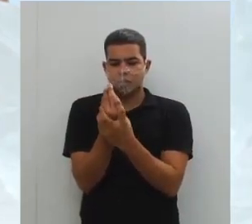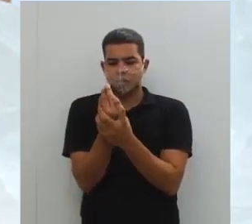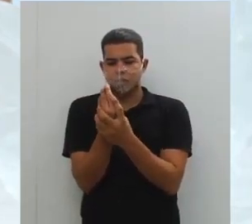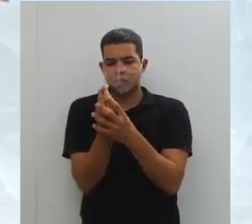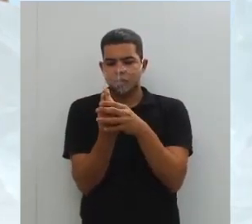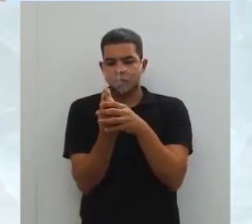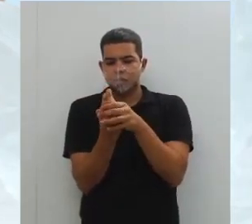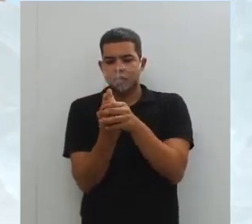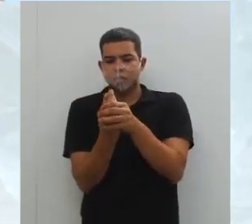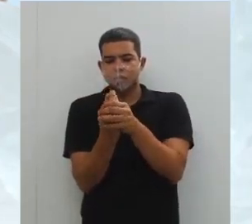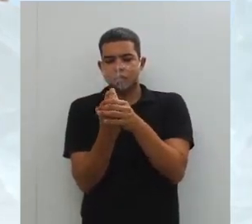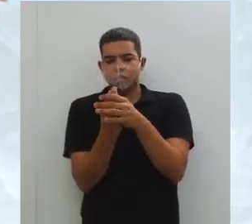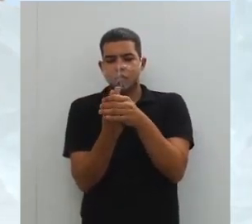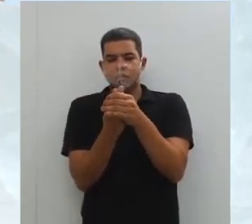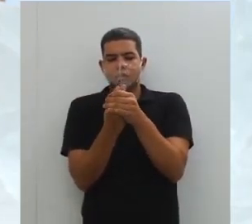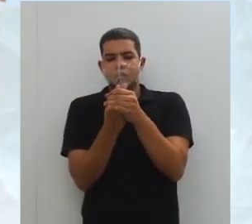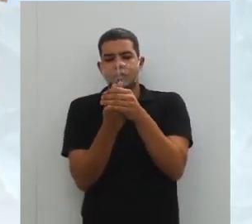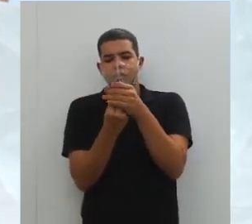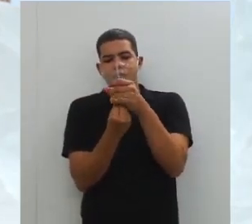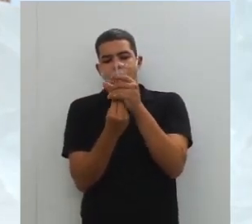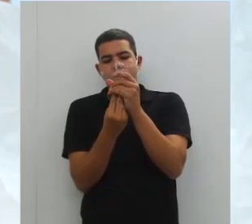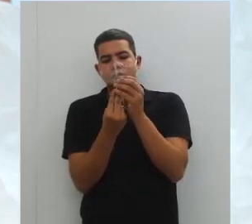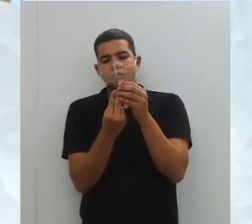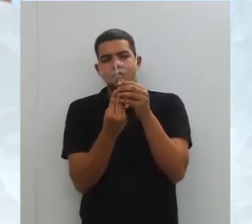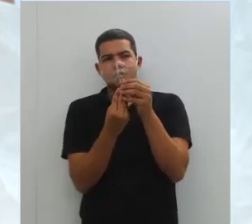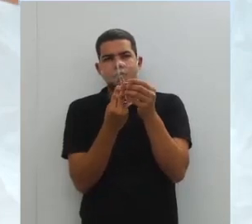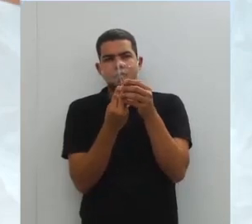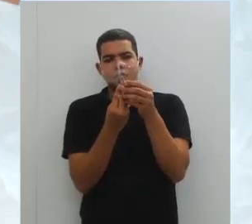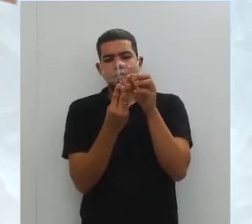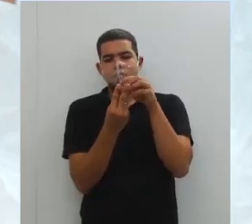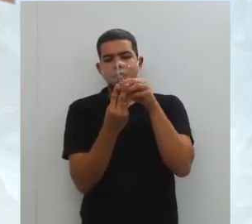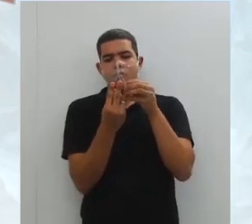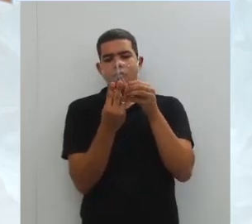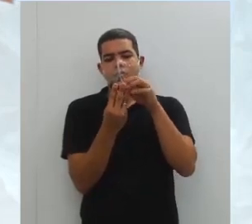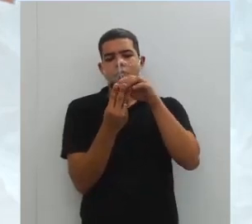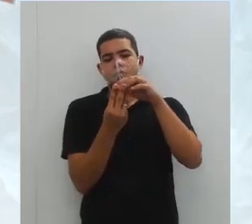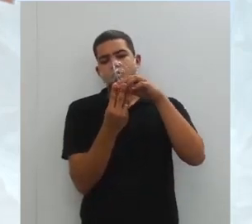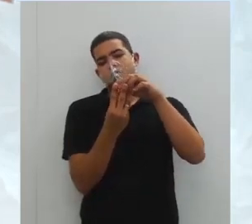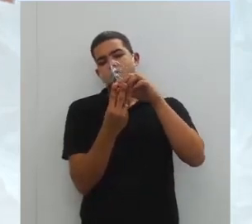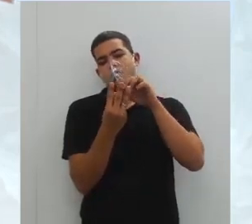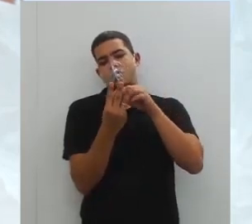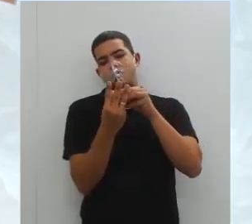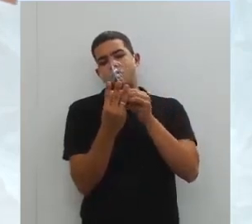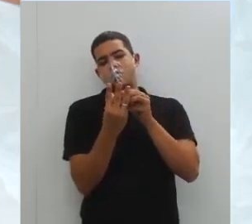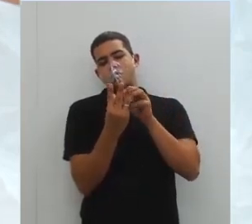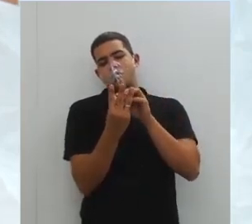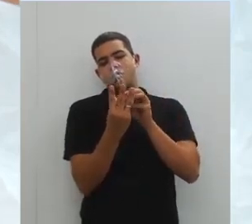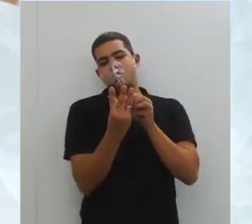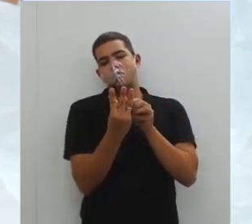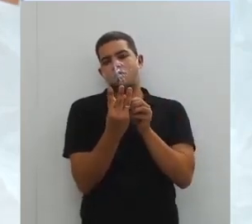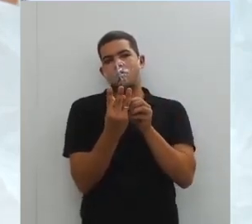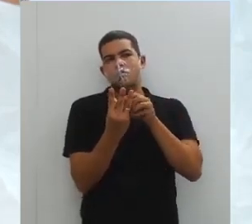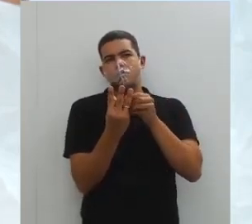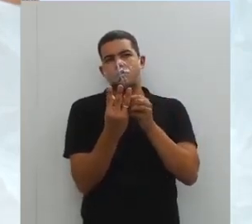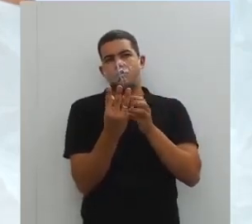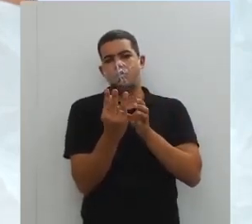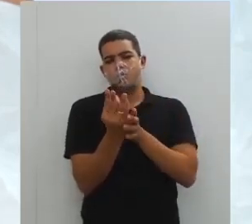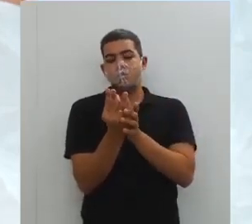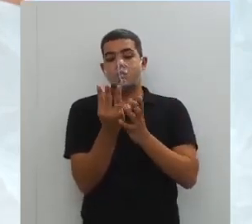apertadinha, puxando o plástico para cima e vai agora, ó, girar para ficar mais